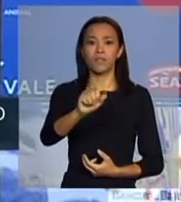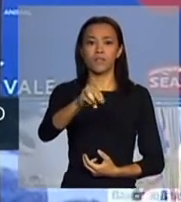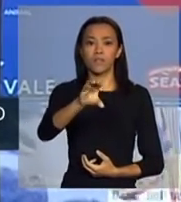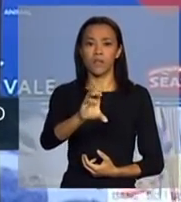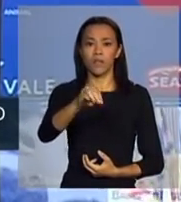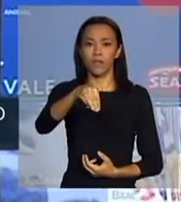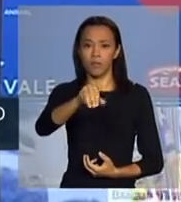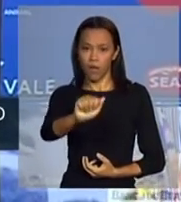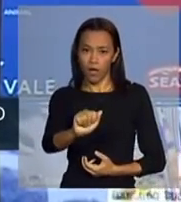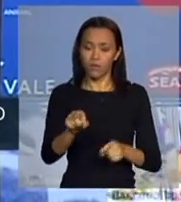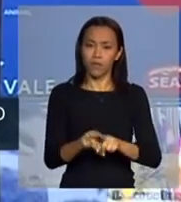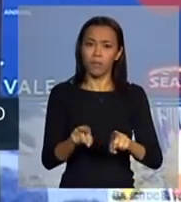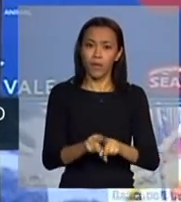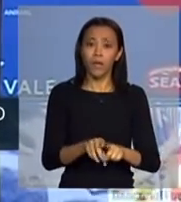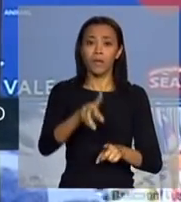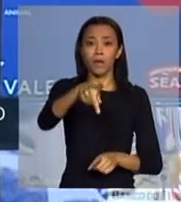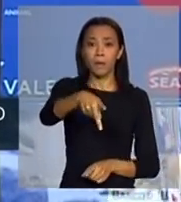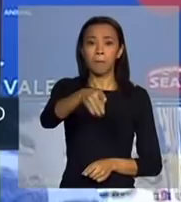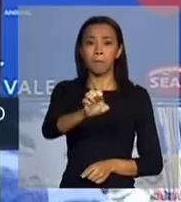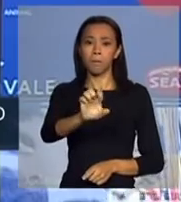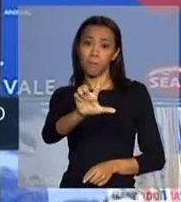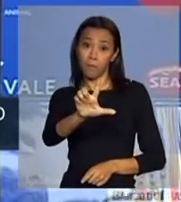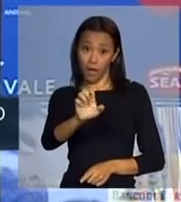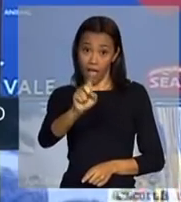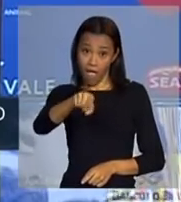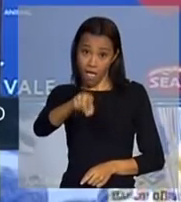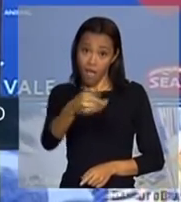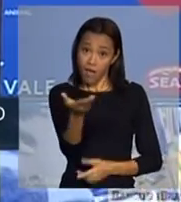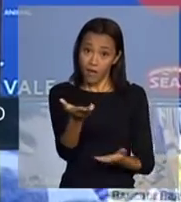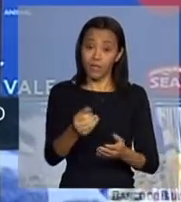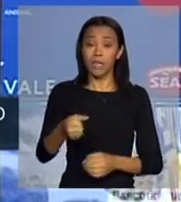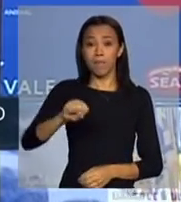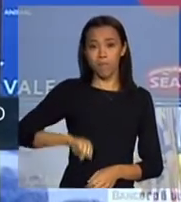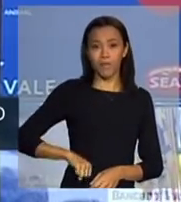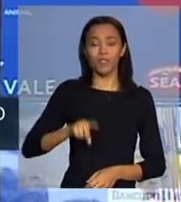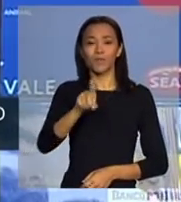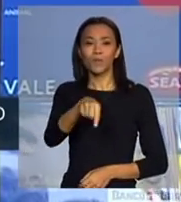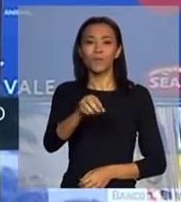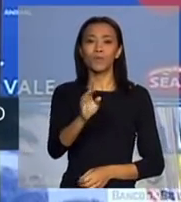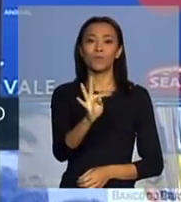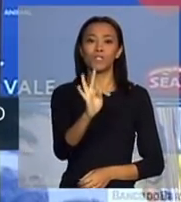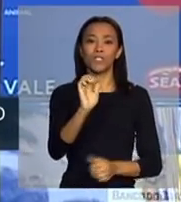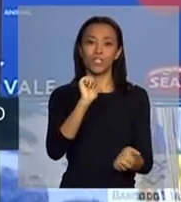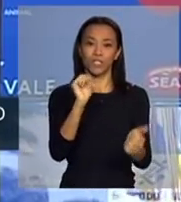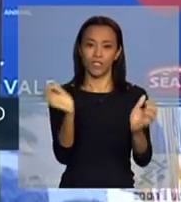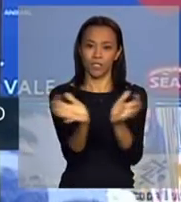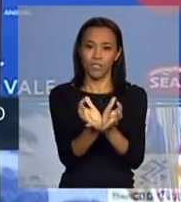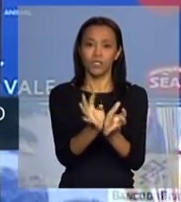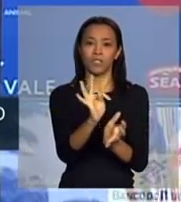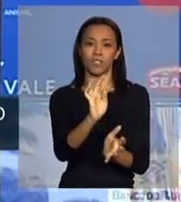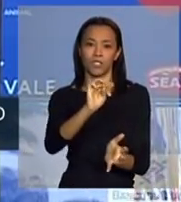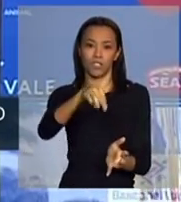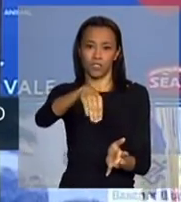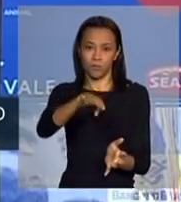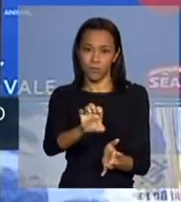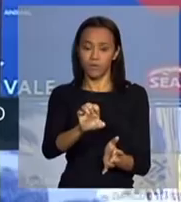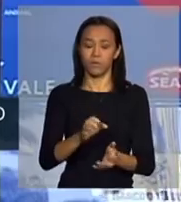Arantes do Nascimento, o Rei Pelé, embaixador do time Agro Brasil,